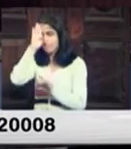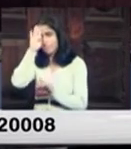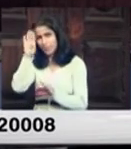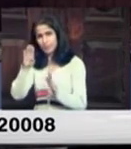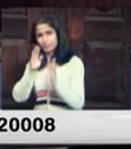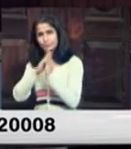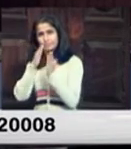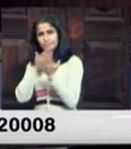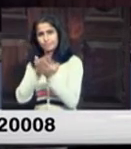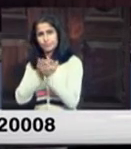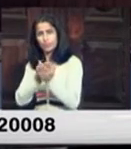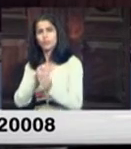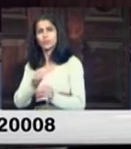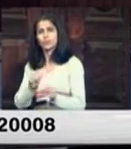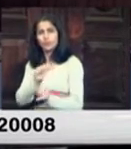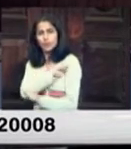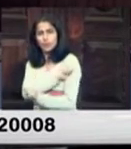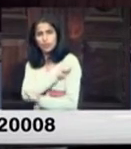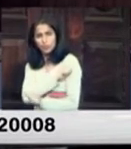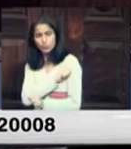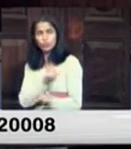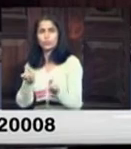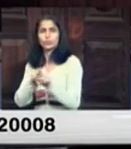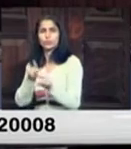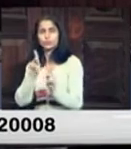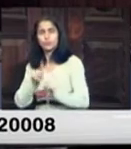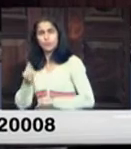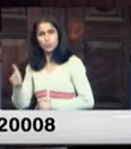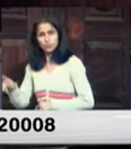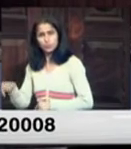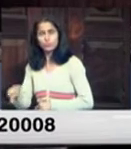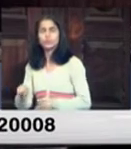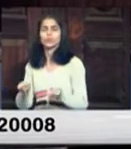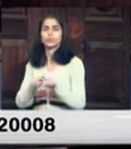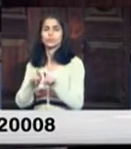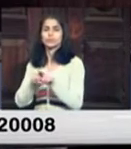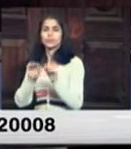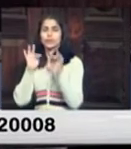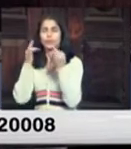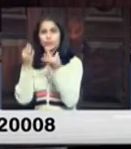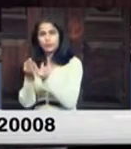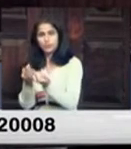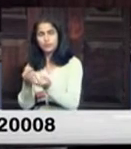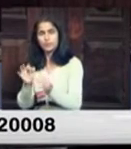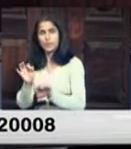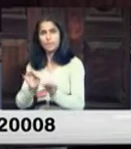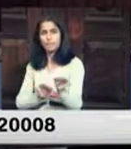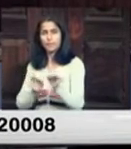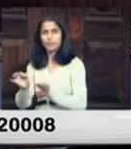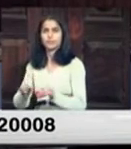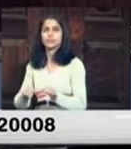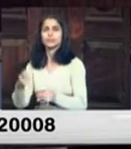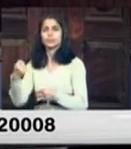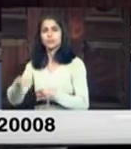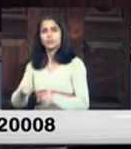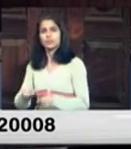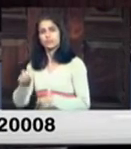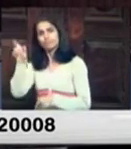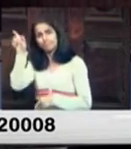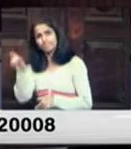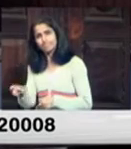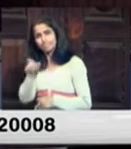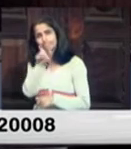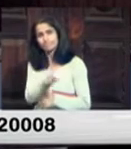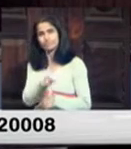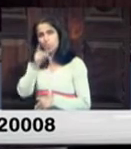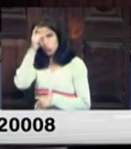envolvem alunos, profissionais da educação, famílias. O planejamento precisa ser humanizado